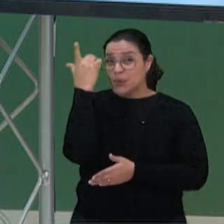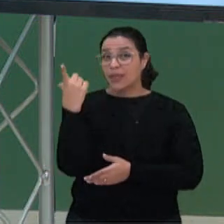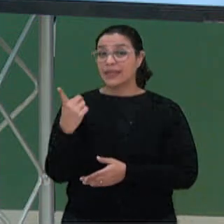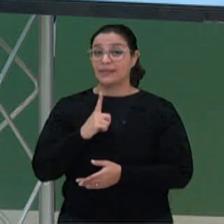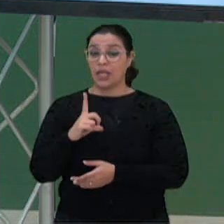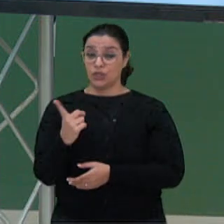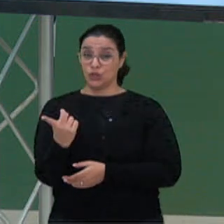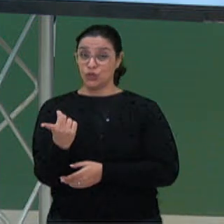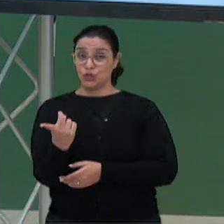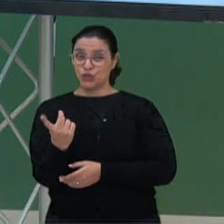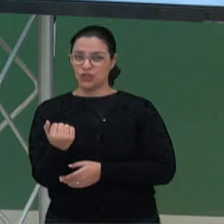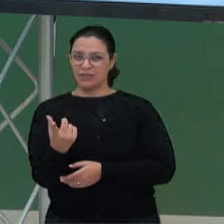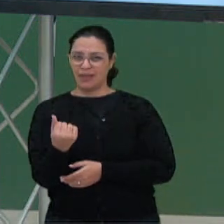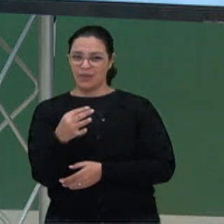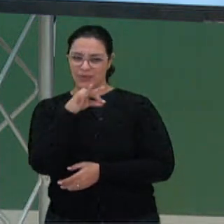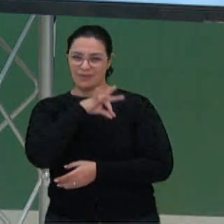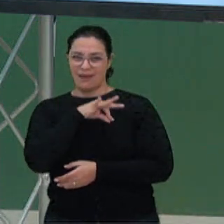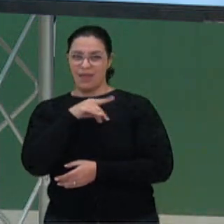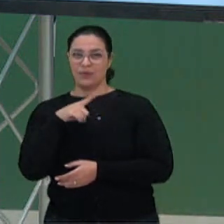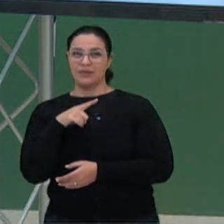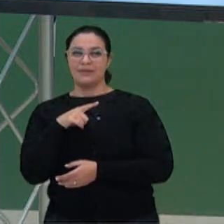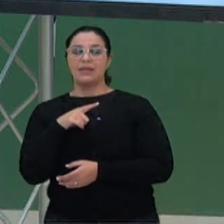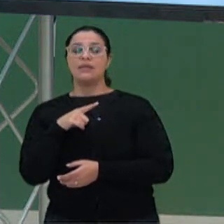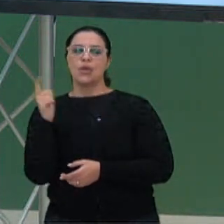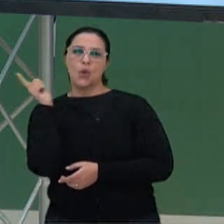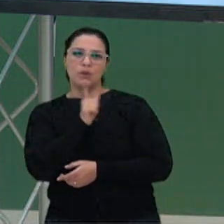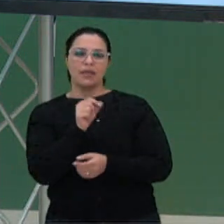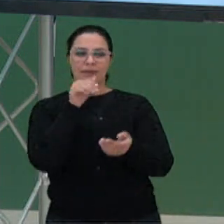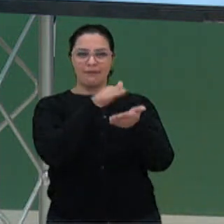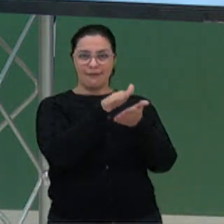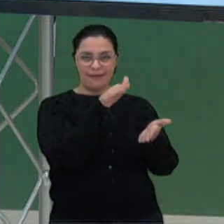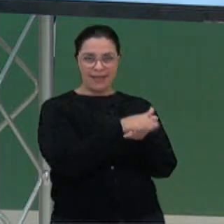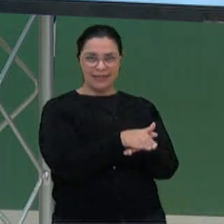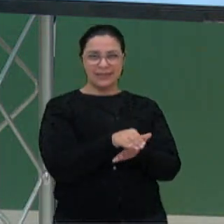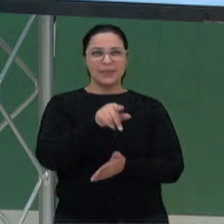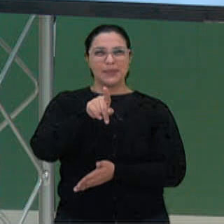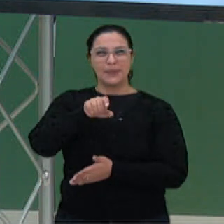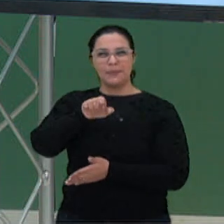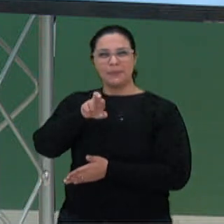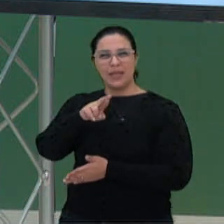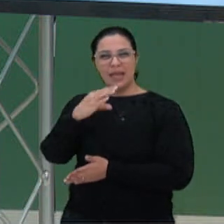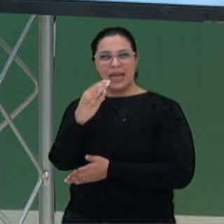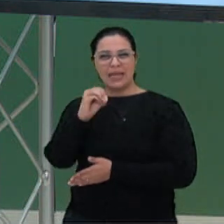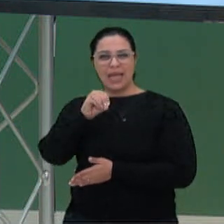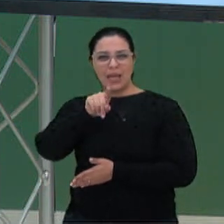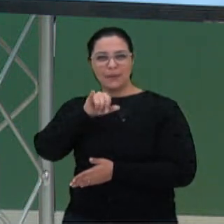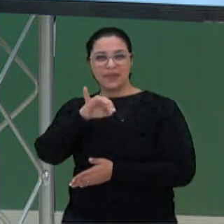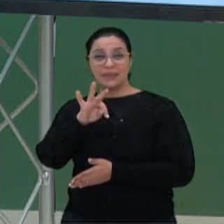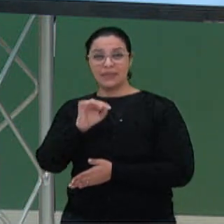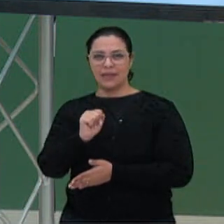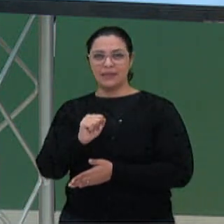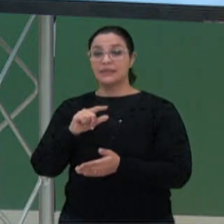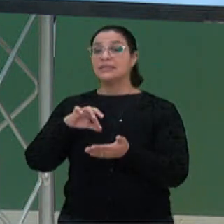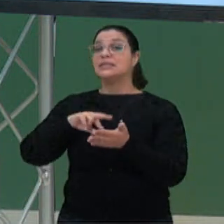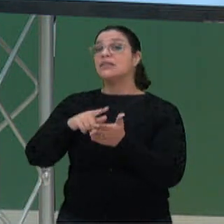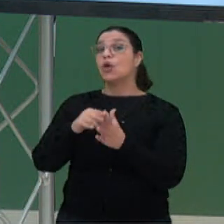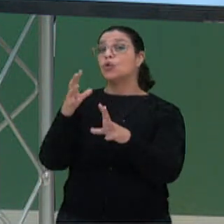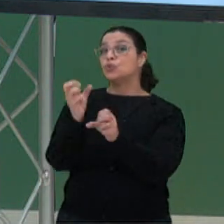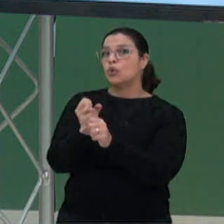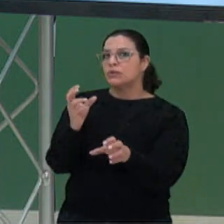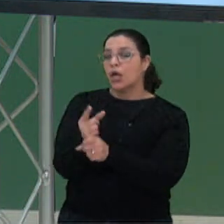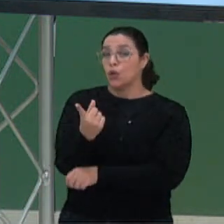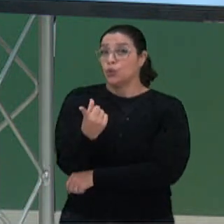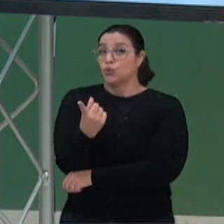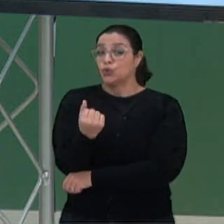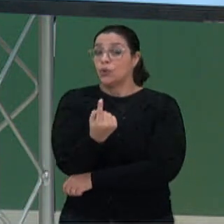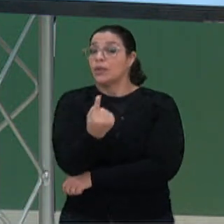que possibilite isso. O que é a renda per capita? É a renda por pessoa num determinado período. Ou seja,